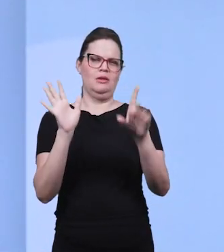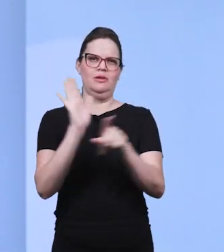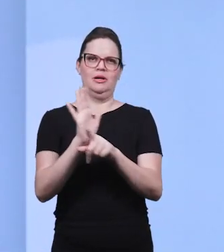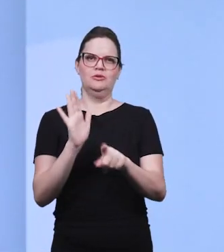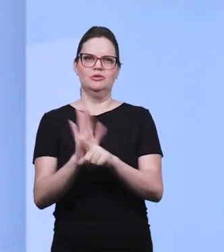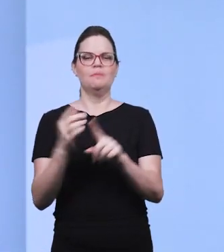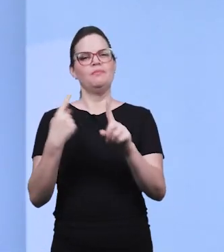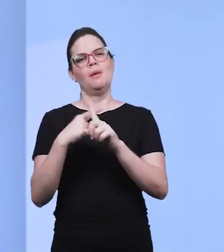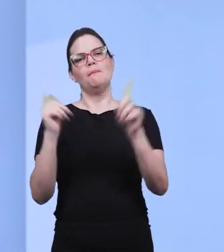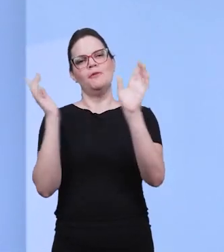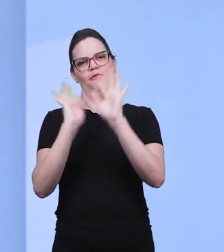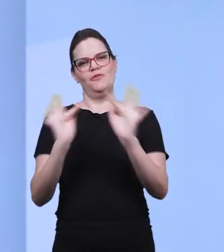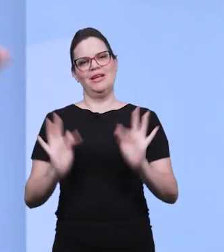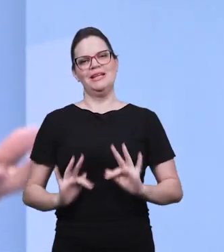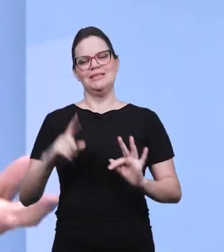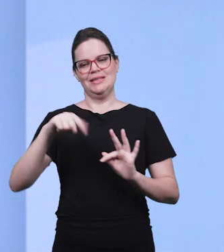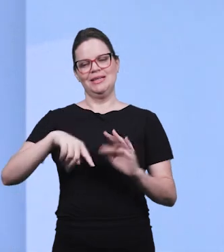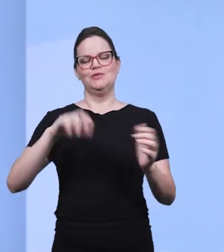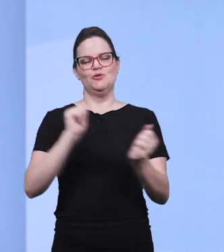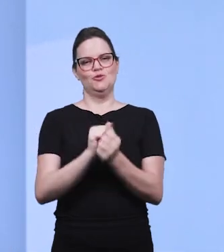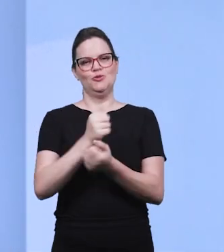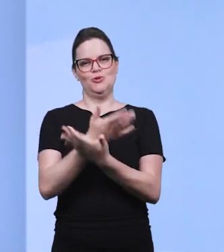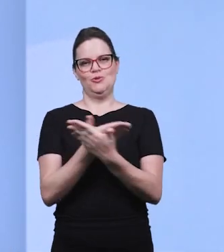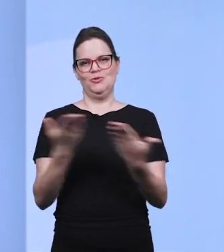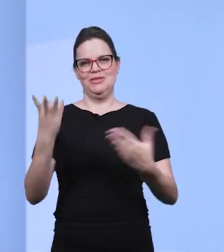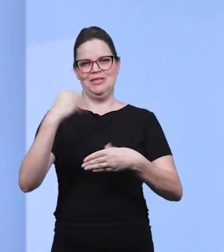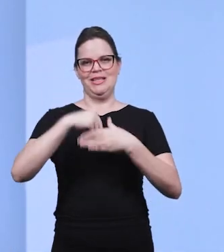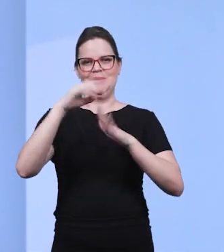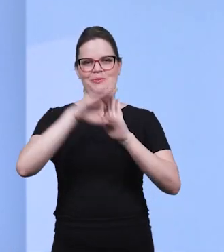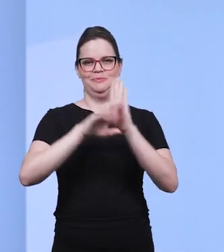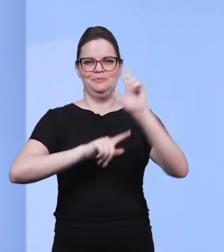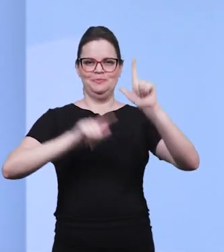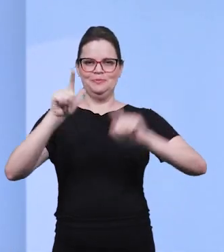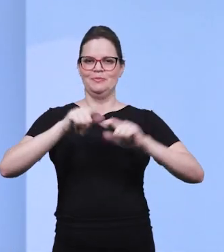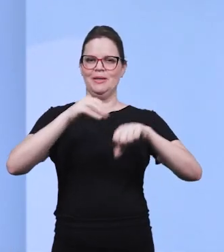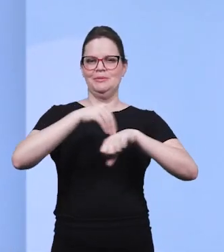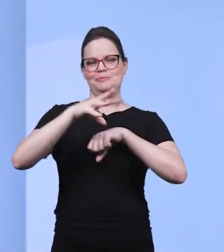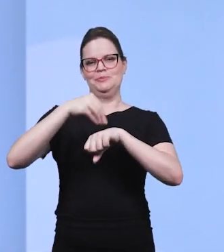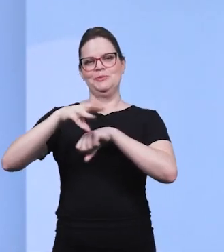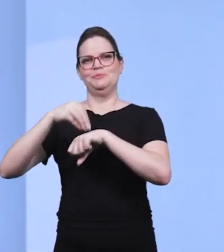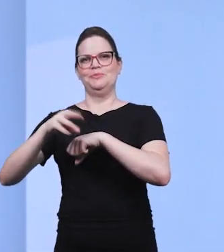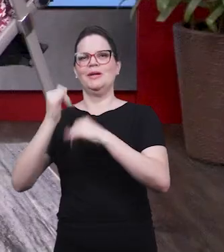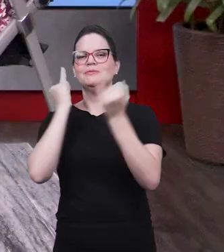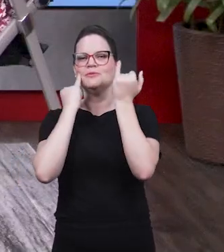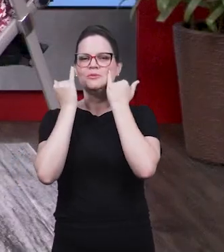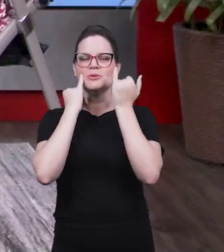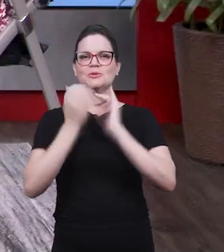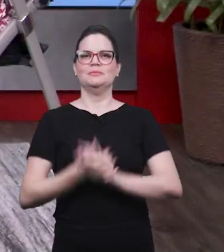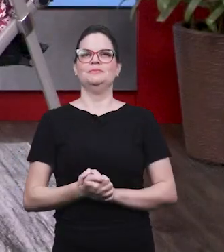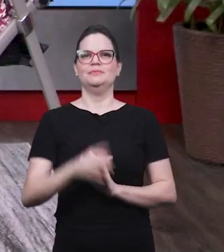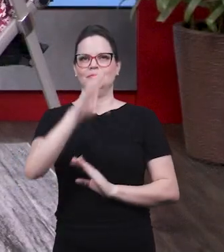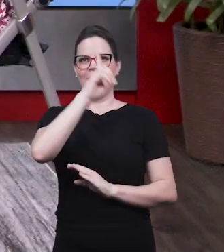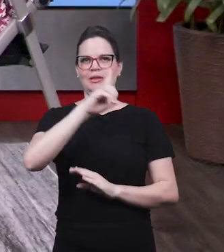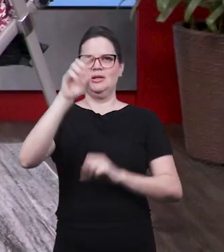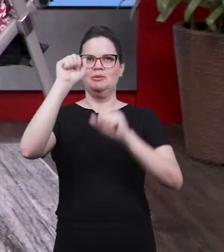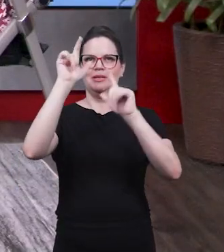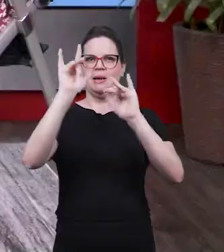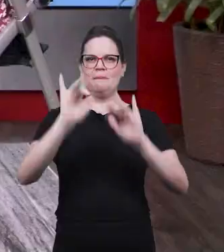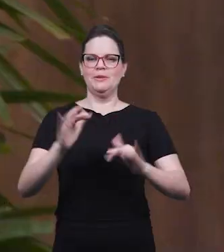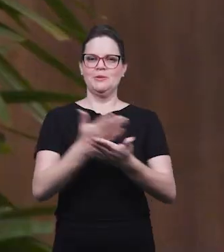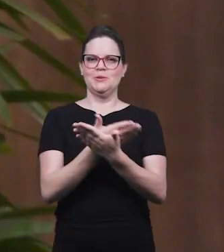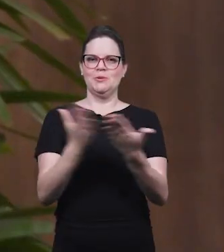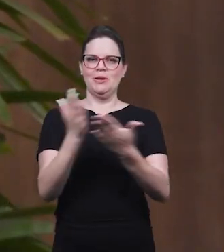disposição. Mas eu fico feliz de participar dessa bênção, desse programa que tem ajudado, né, tantos irmãos. Portanto, que Deus